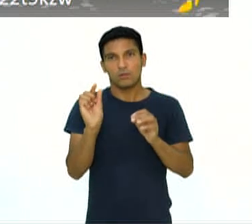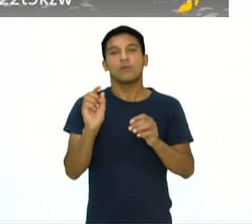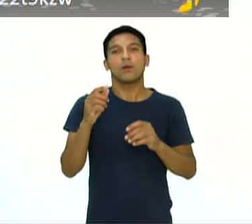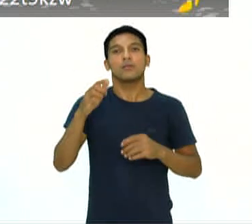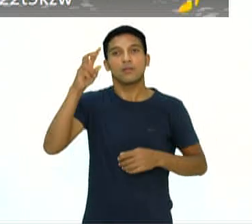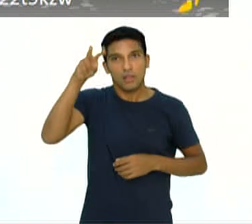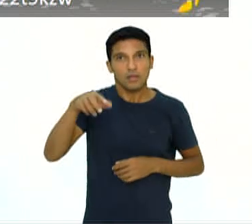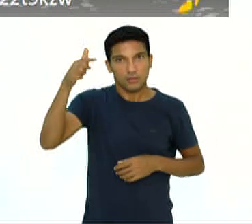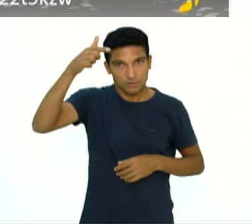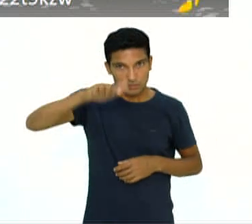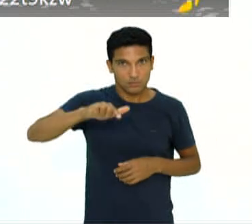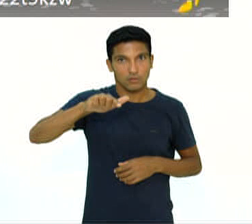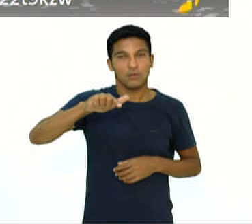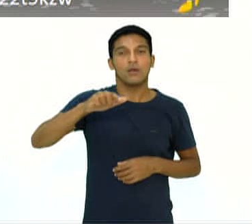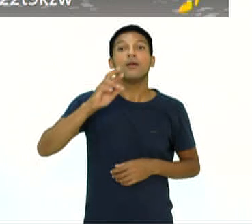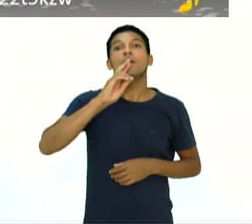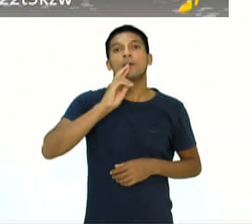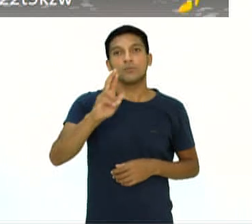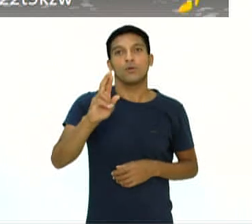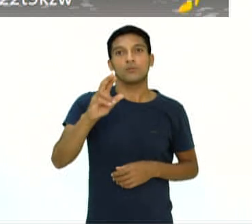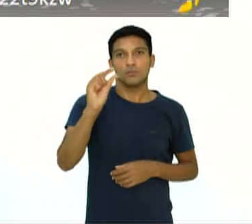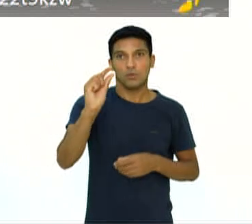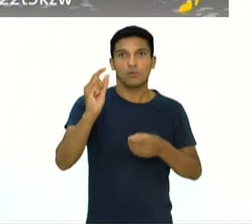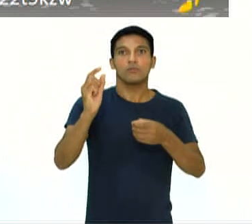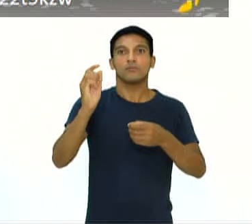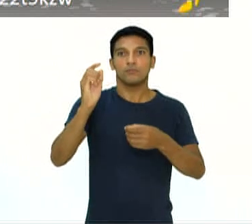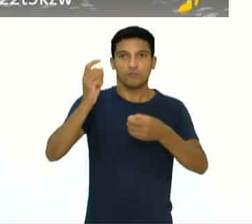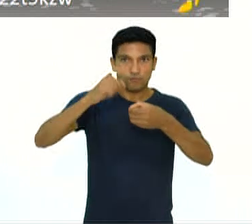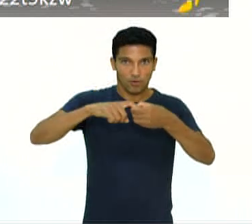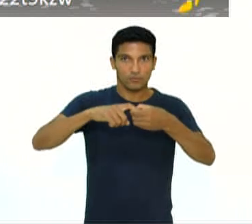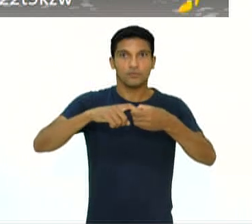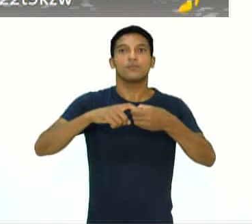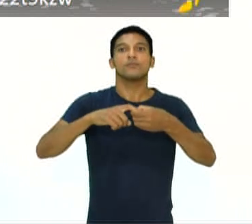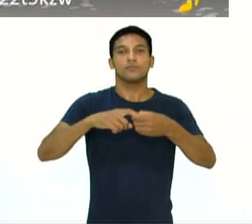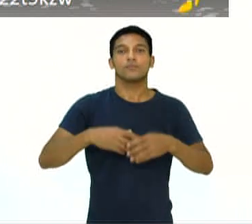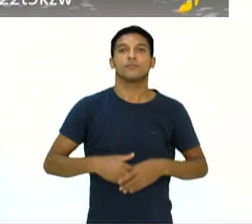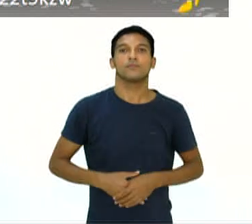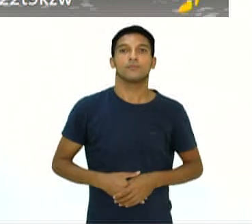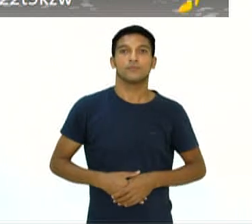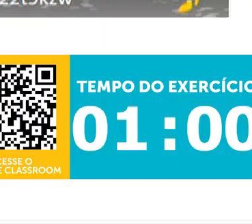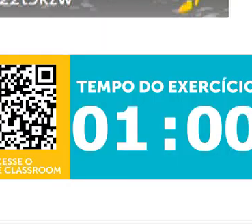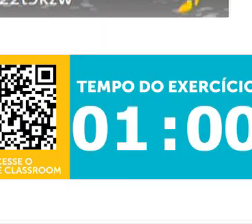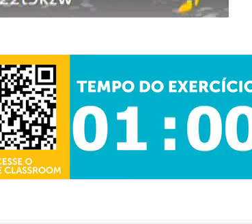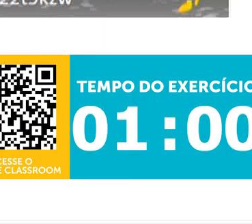novamente, tá? Responda, daqui a pouquinho nós voltamos com a resposta.